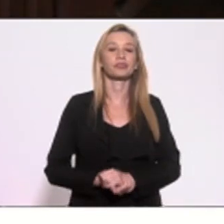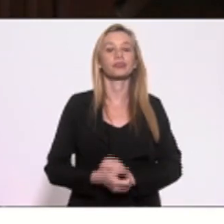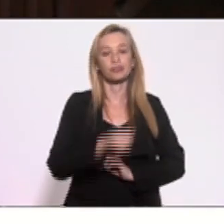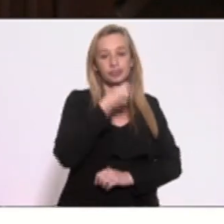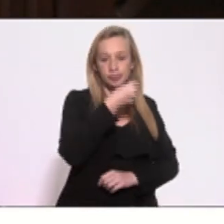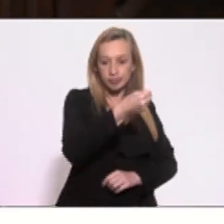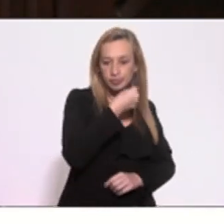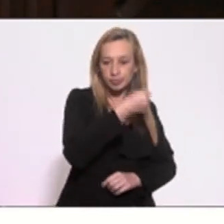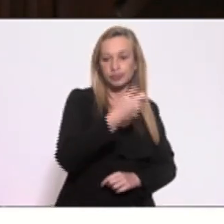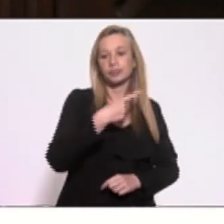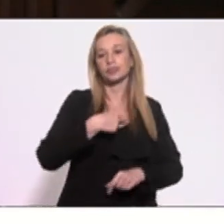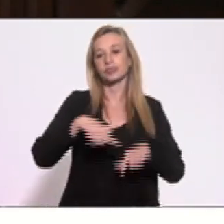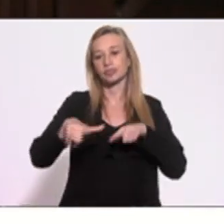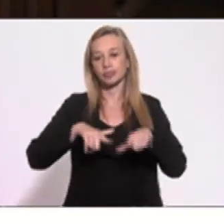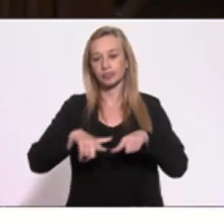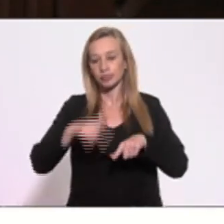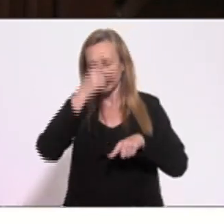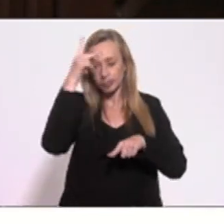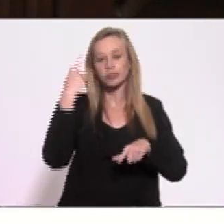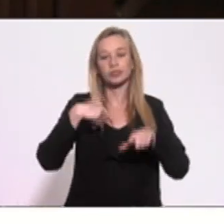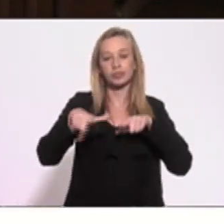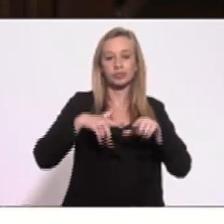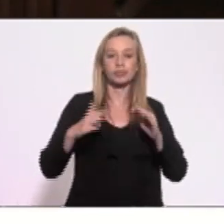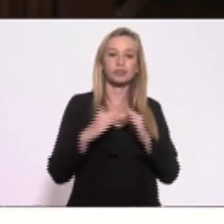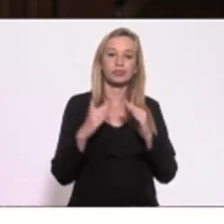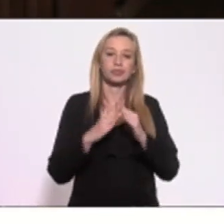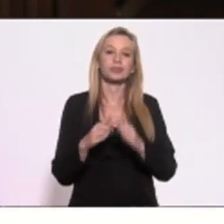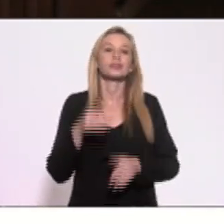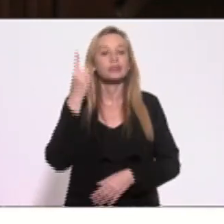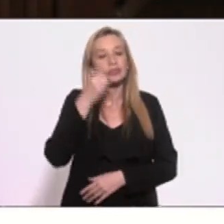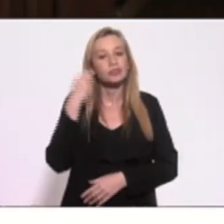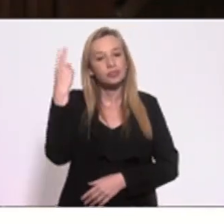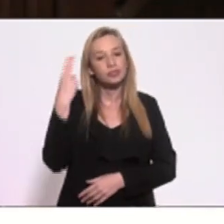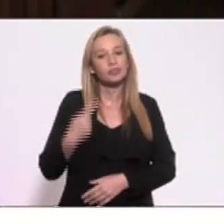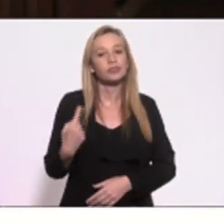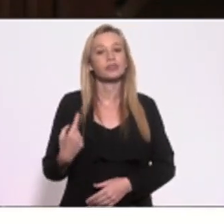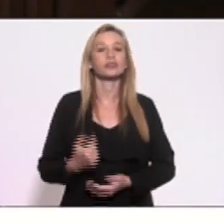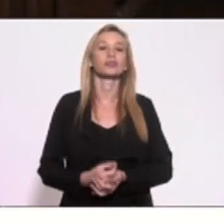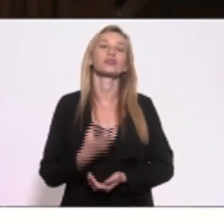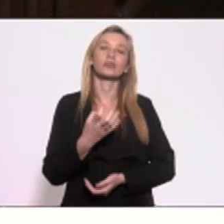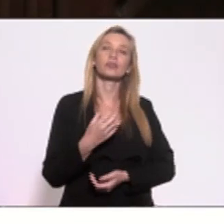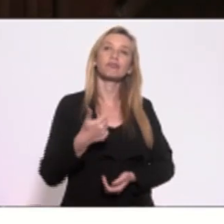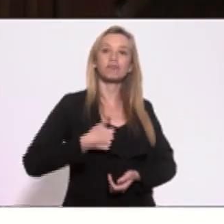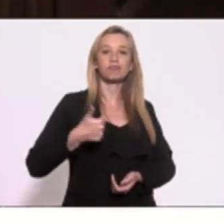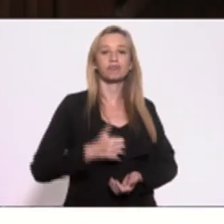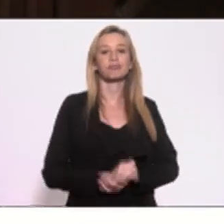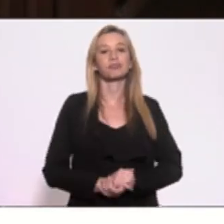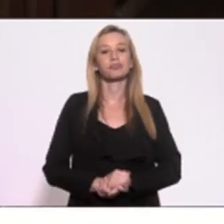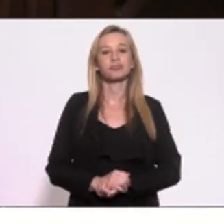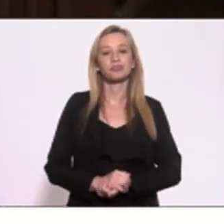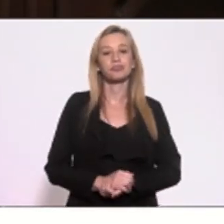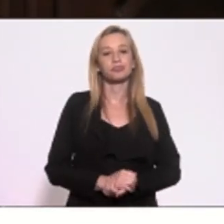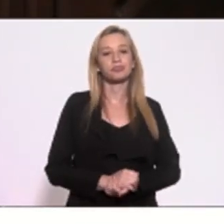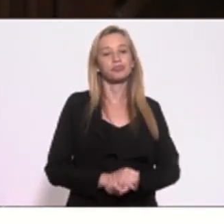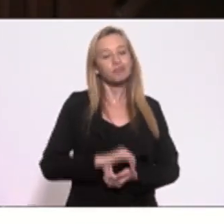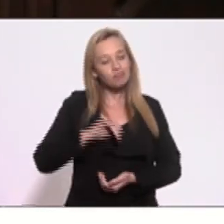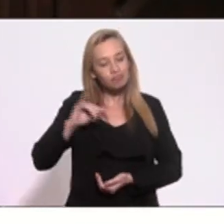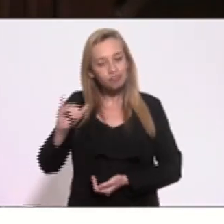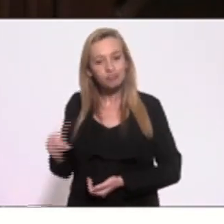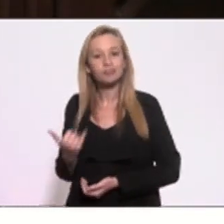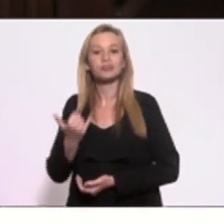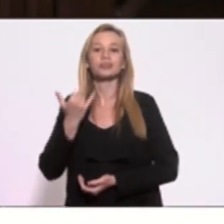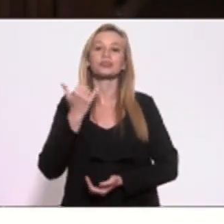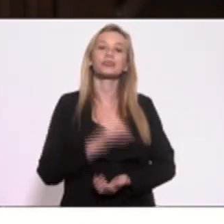imprensa, trabalhadores desta casa. Deputada Renata Souza, eu quero, em primeiro lugar, e